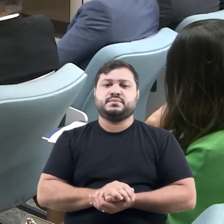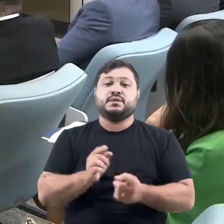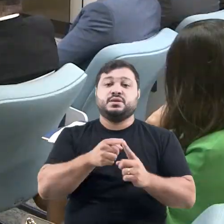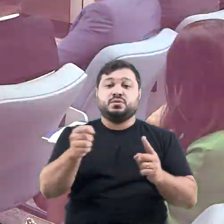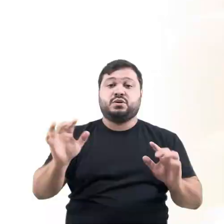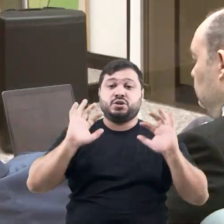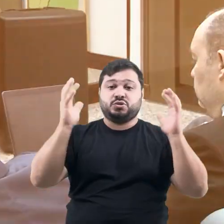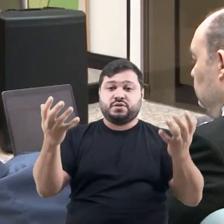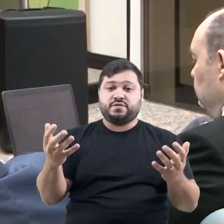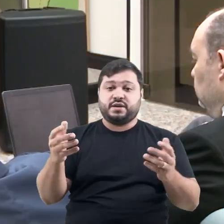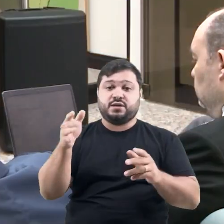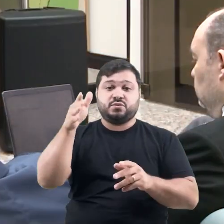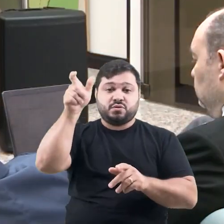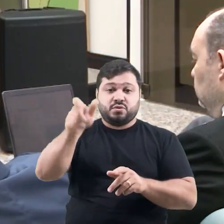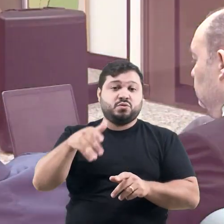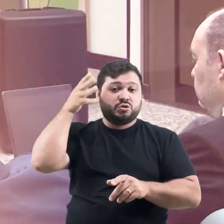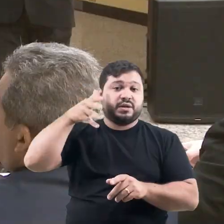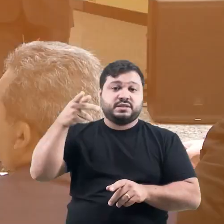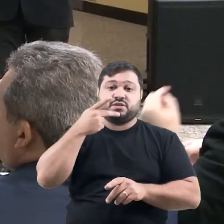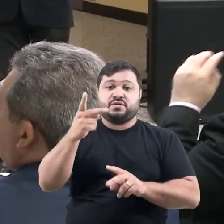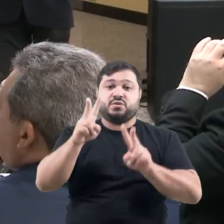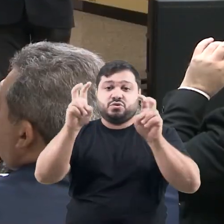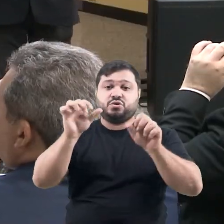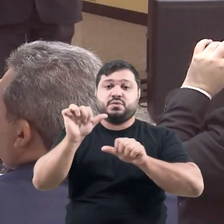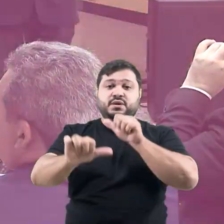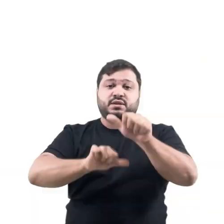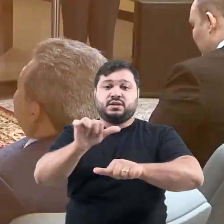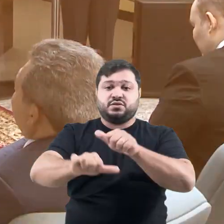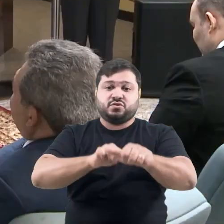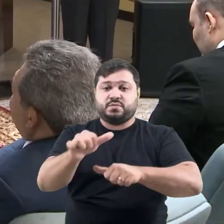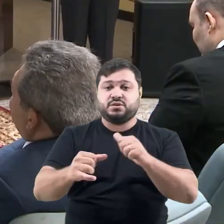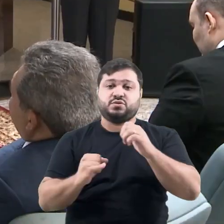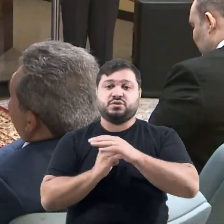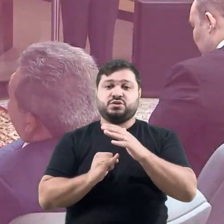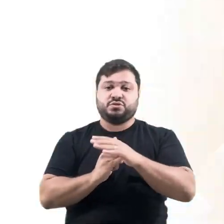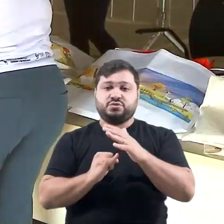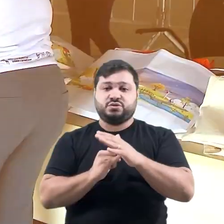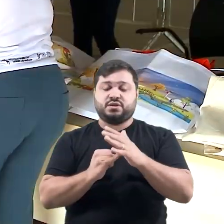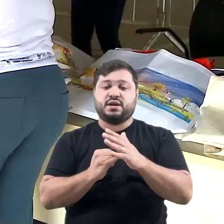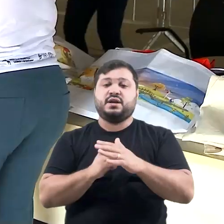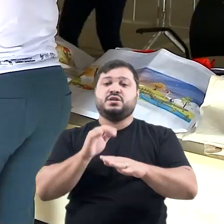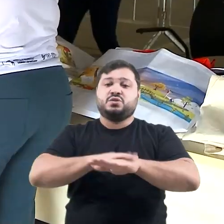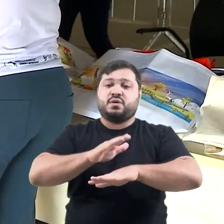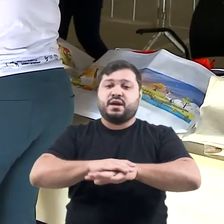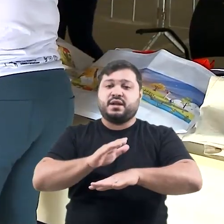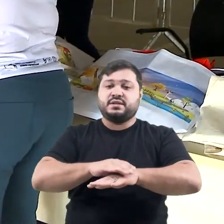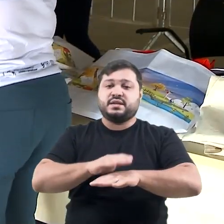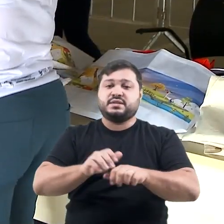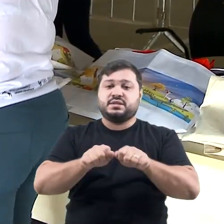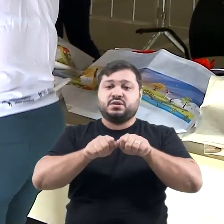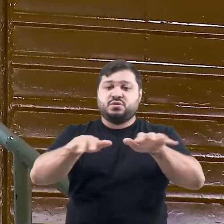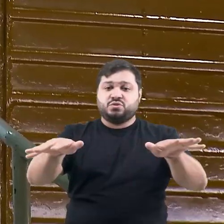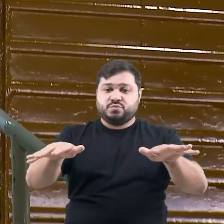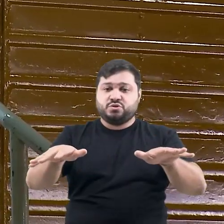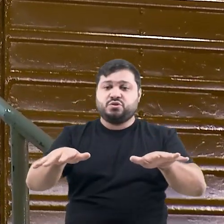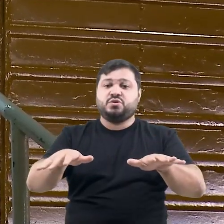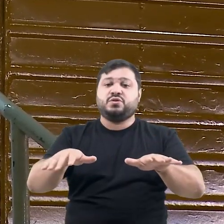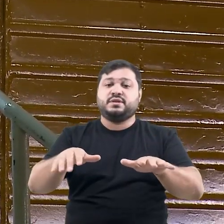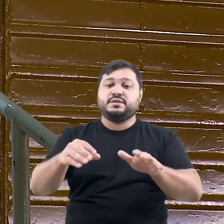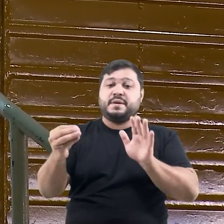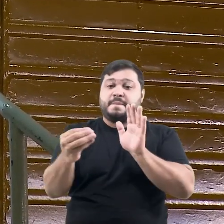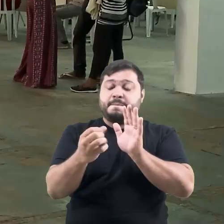Durante o evento, os palestrantes falaram sobre transformações institucionais com a realização dos mutirões,